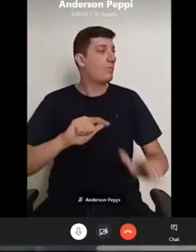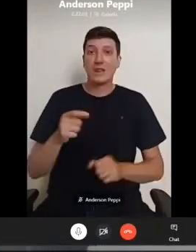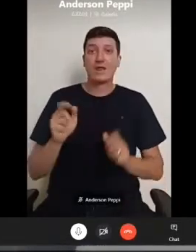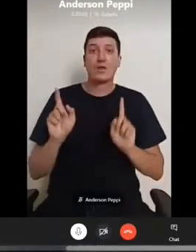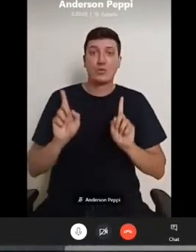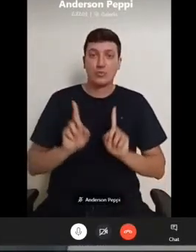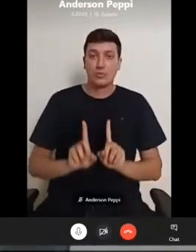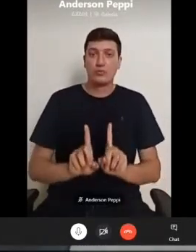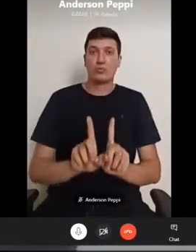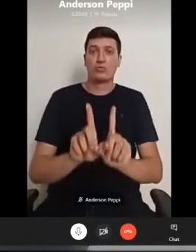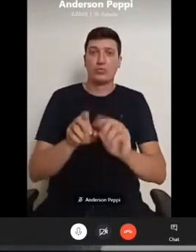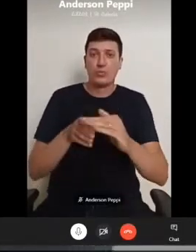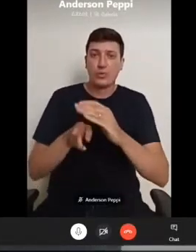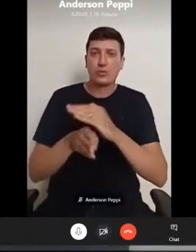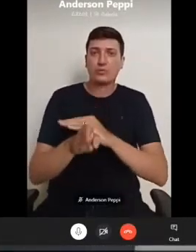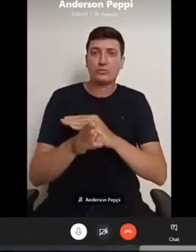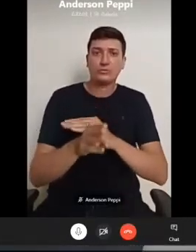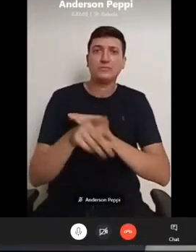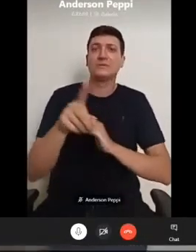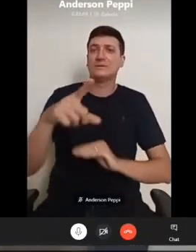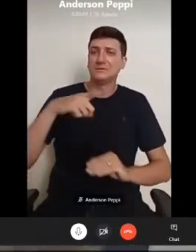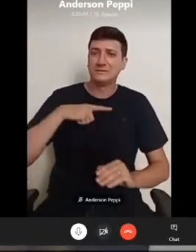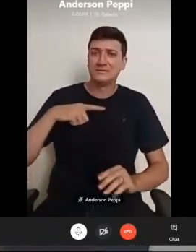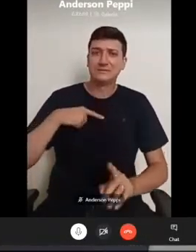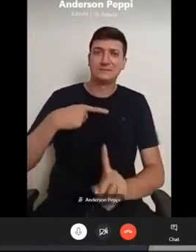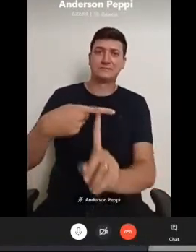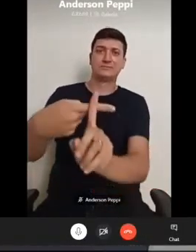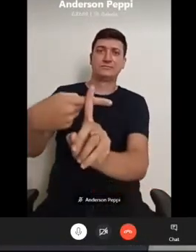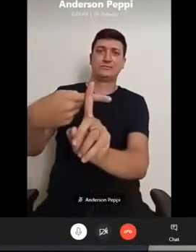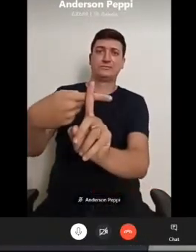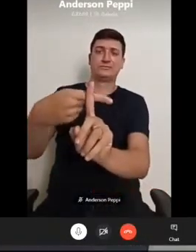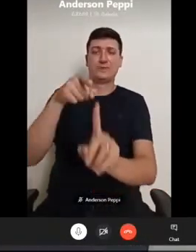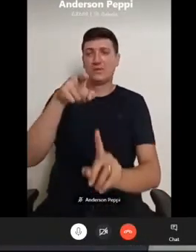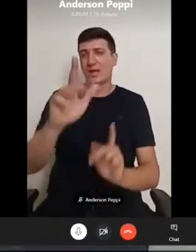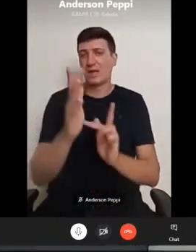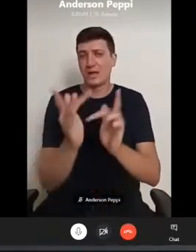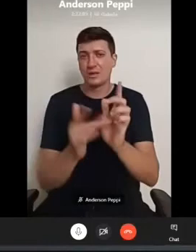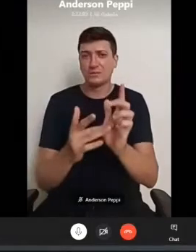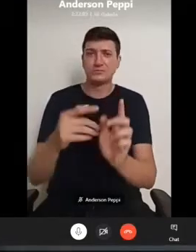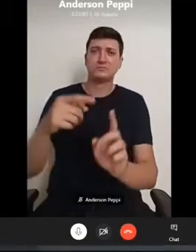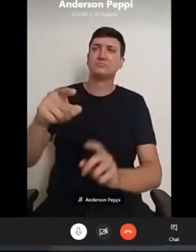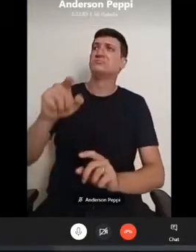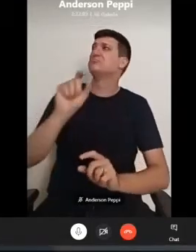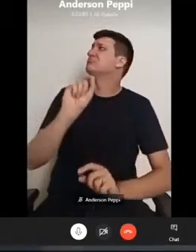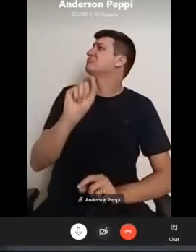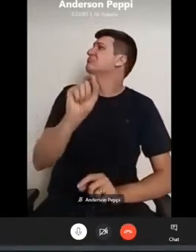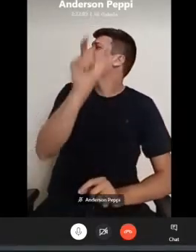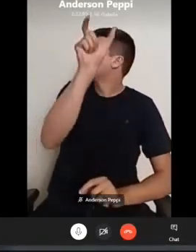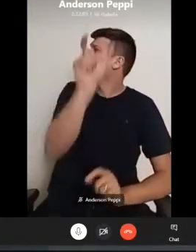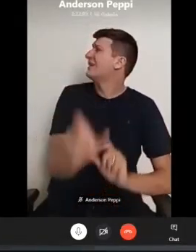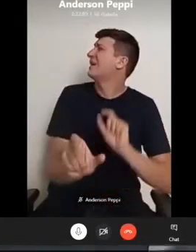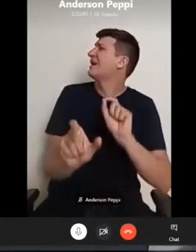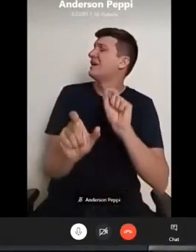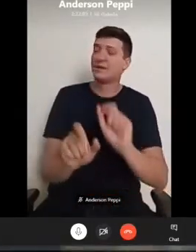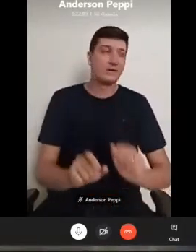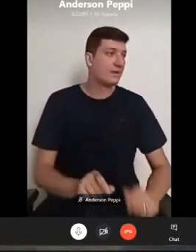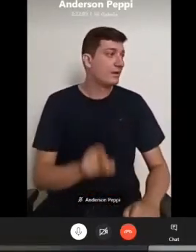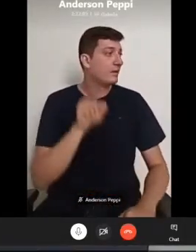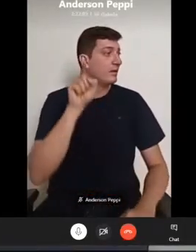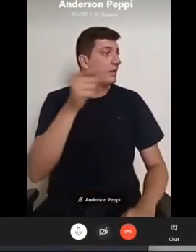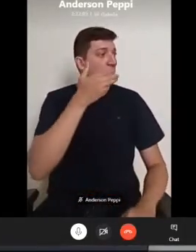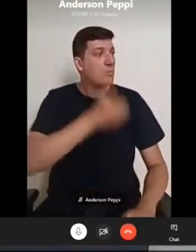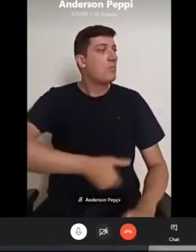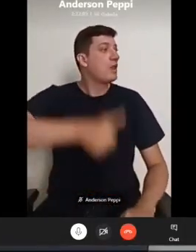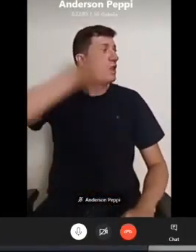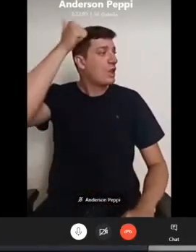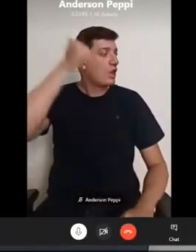crucifixo, Jesus Cristo crucificado, e ele perguntou: pai, quem é esse homem? Esse foi o melhor homem que já viveu sobre a face da terra.